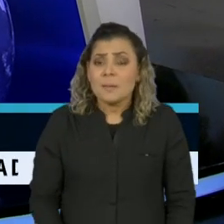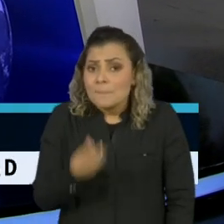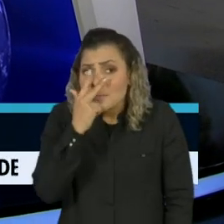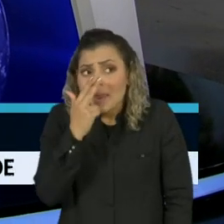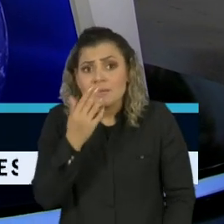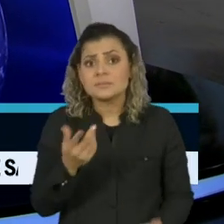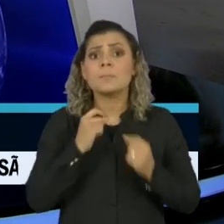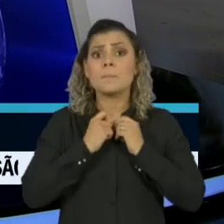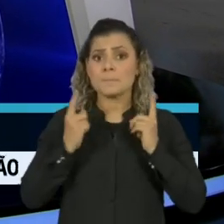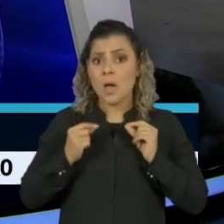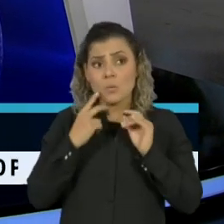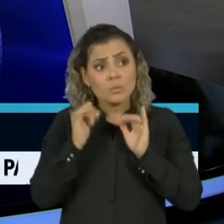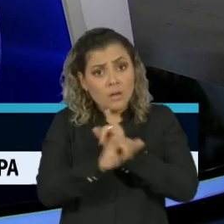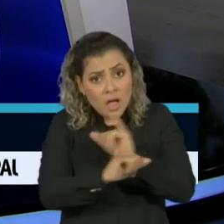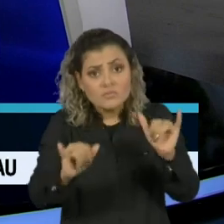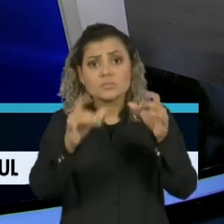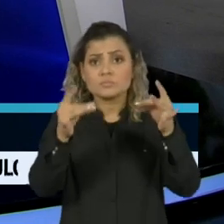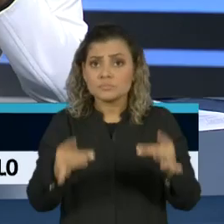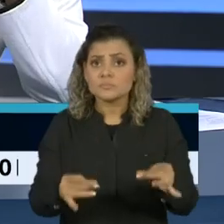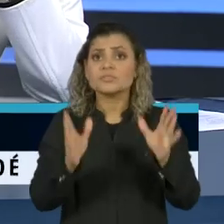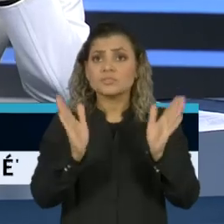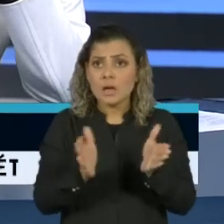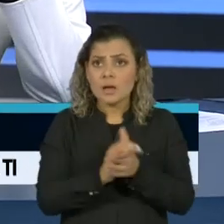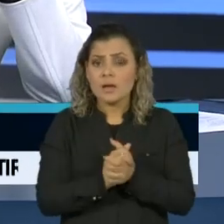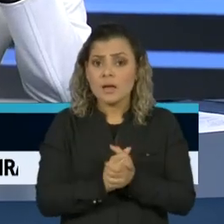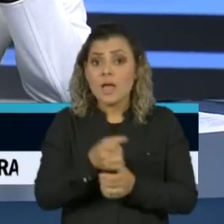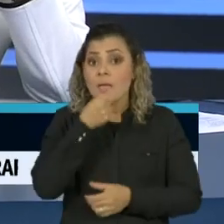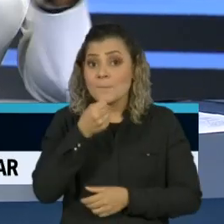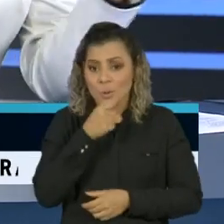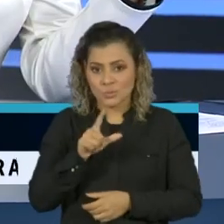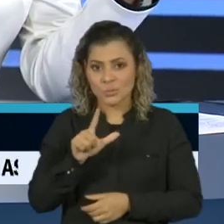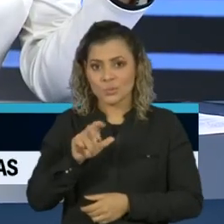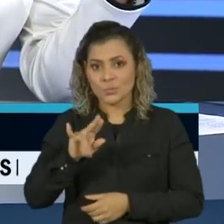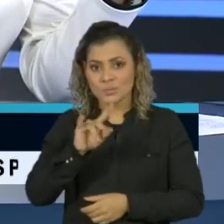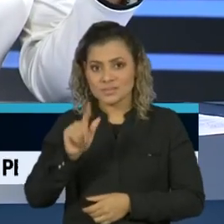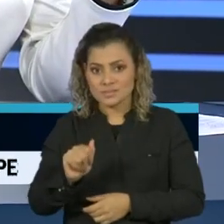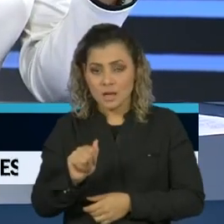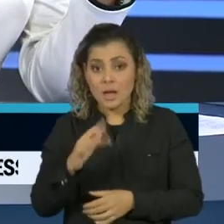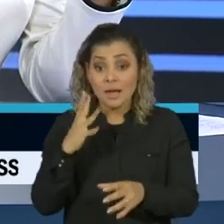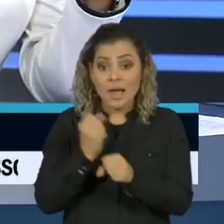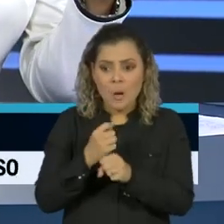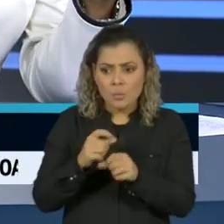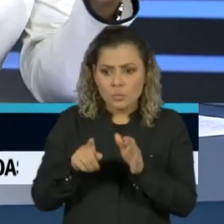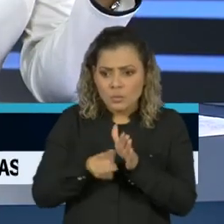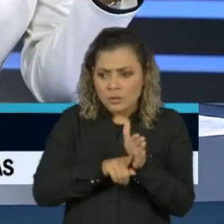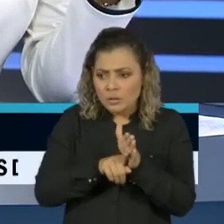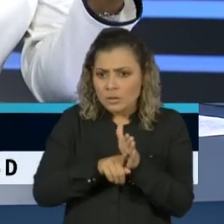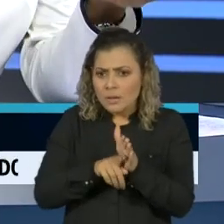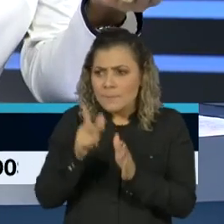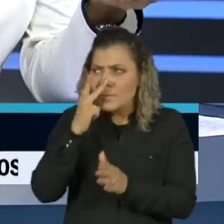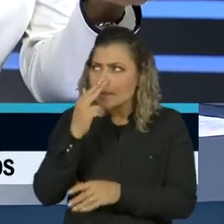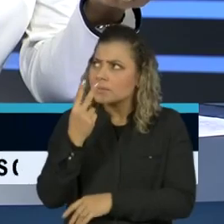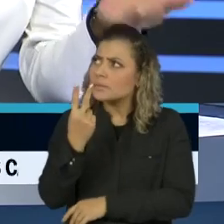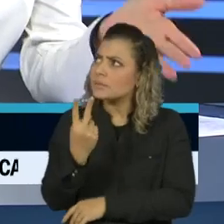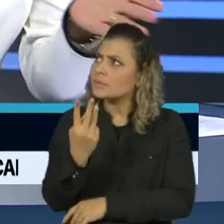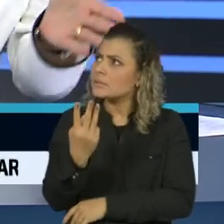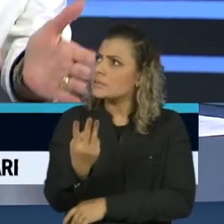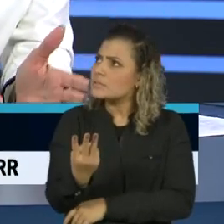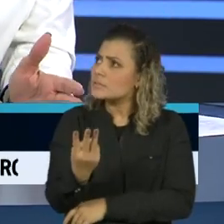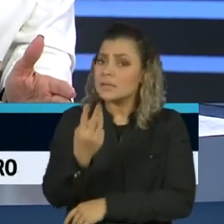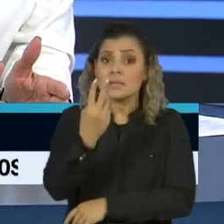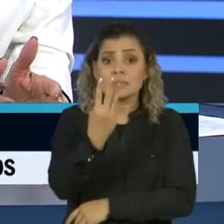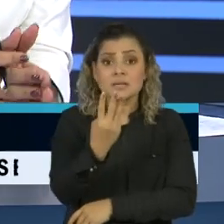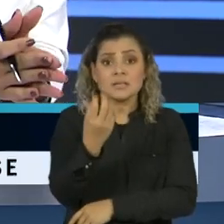inclusive o doutor paulo saúde van falou muito bem a nossa repórter hoje a luisa moraes ela fez um cálculo é como se tivessem caído 36